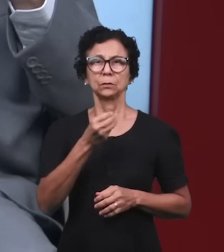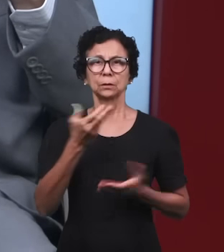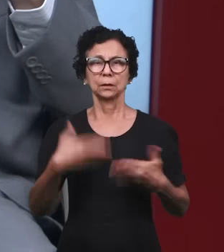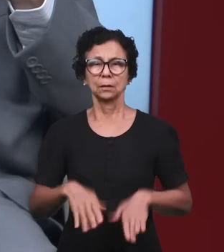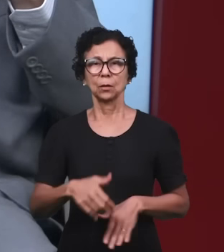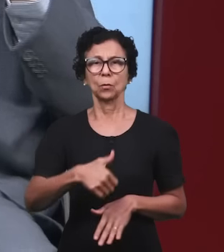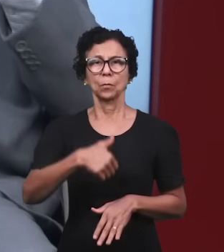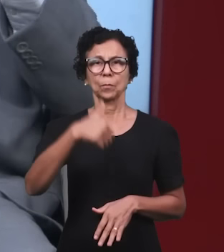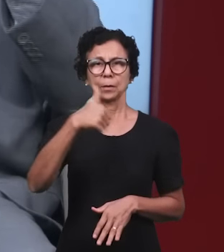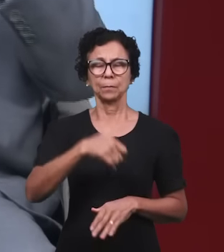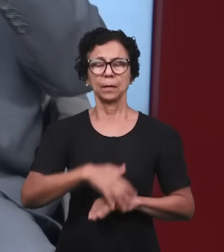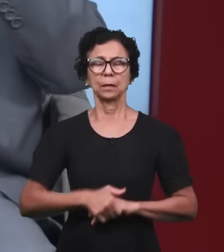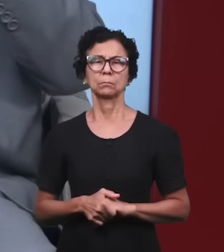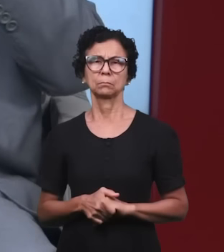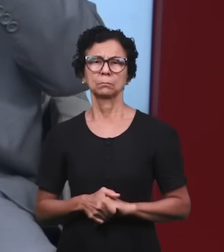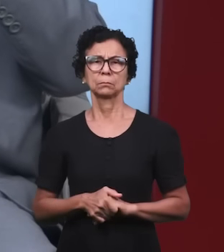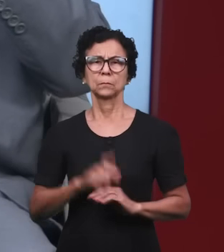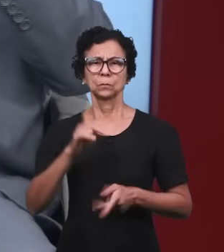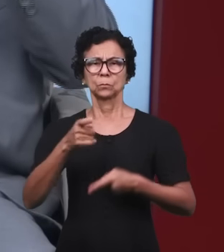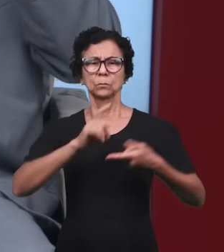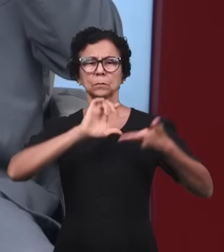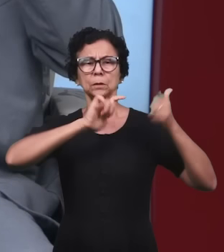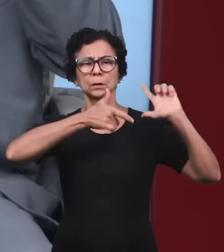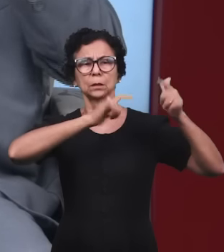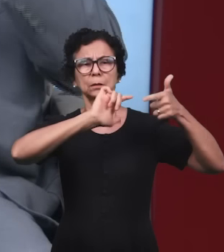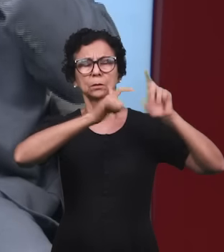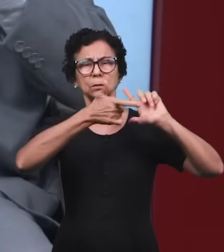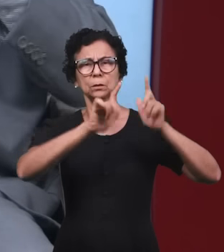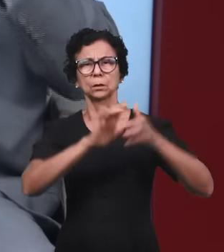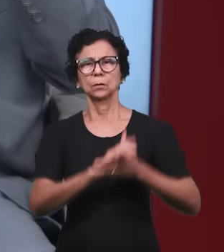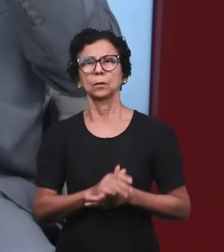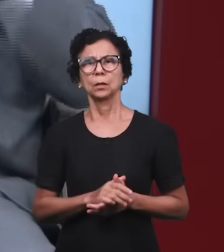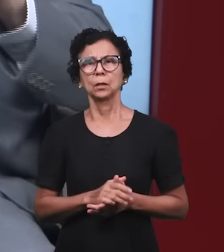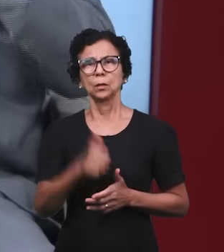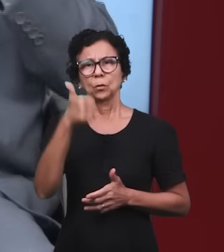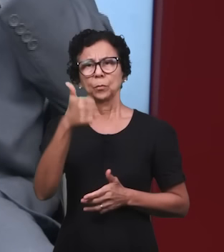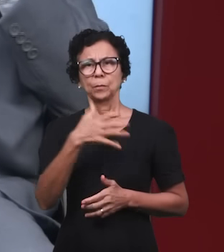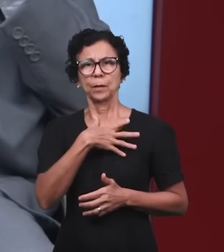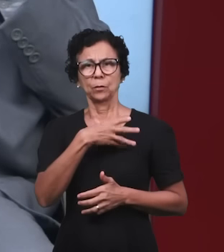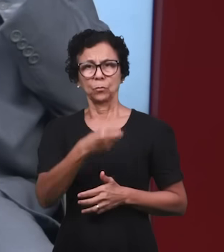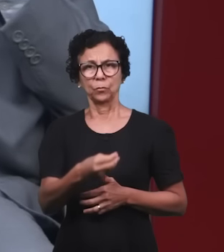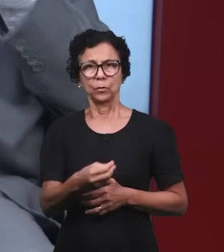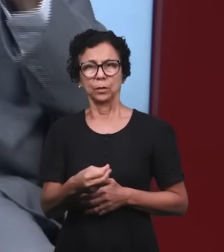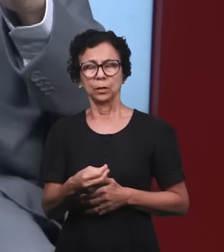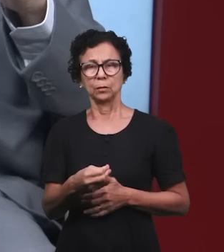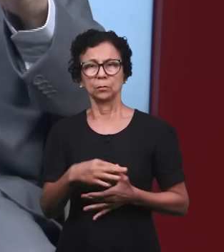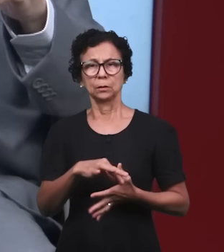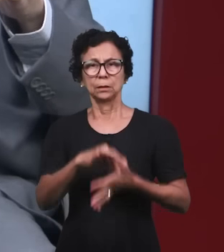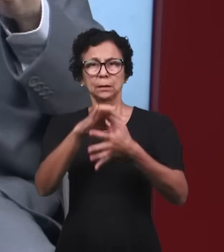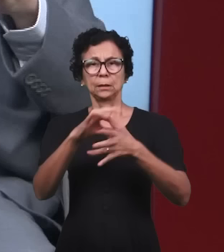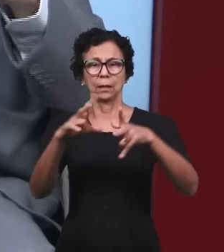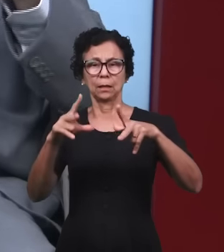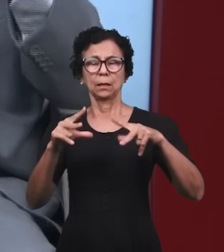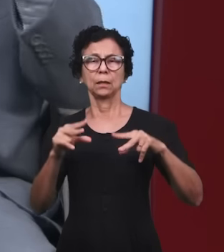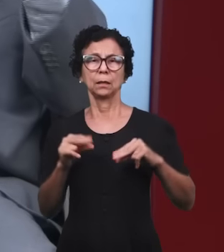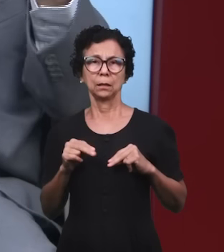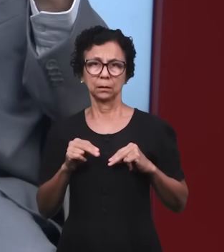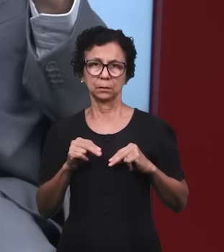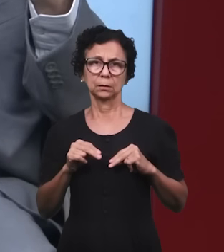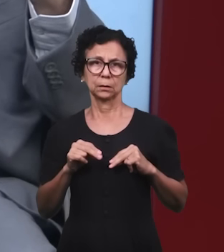os povos em que o primogênito era o herdeiro líder da herança, recebendo inclusive